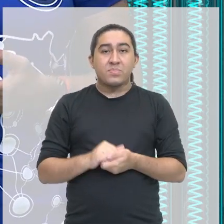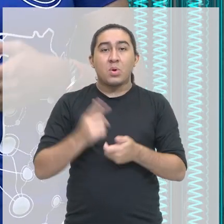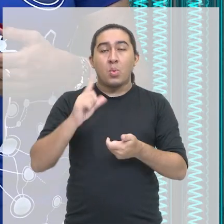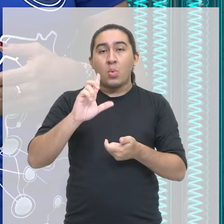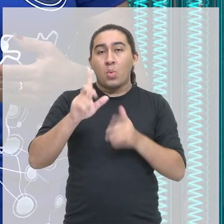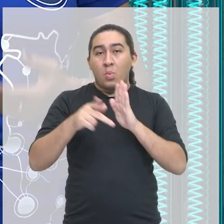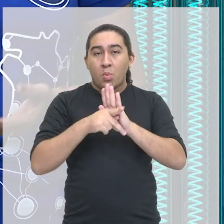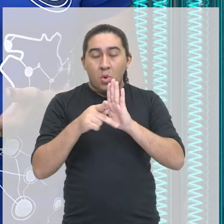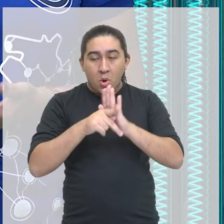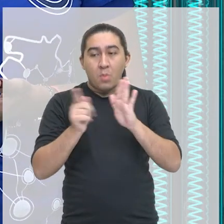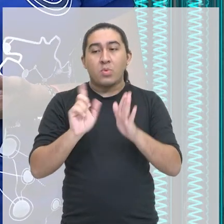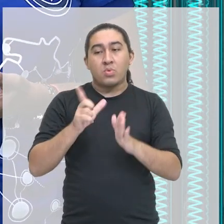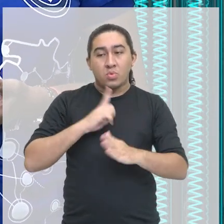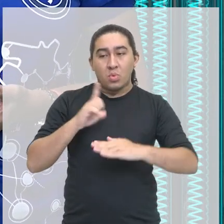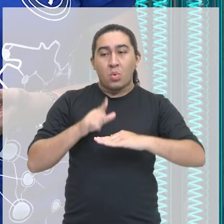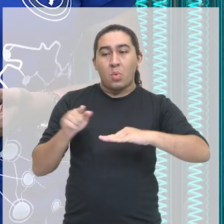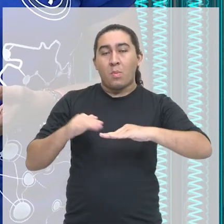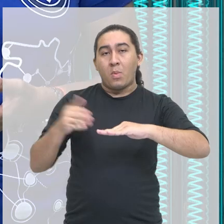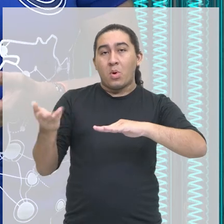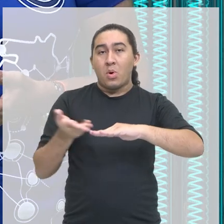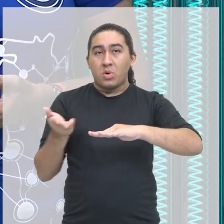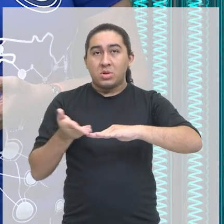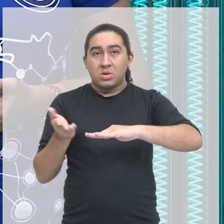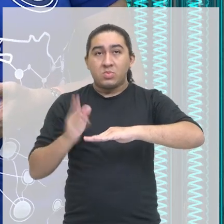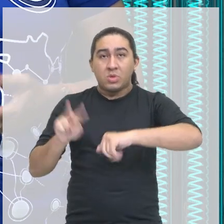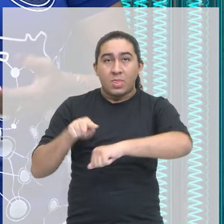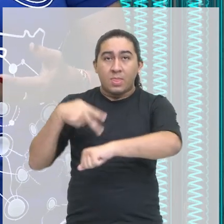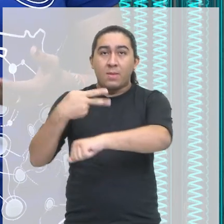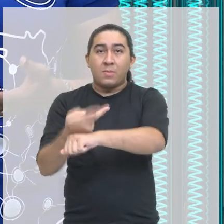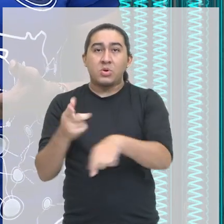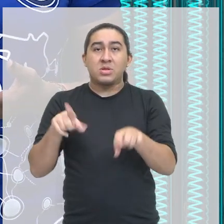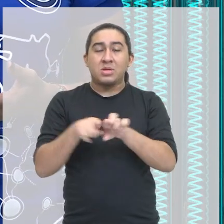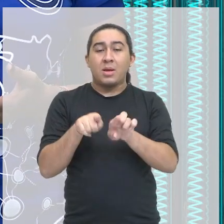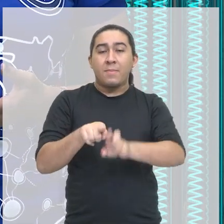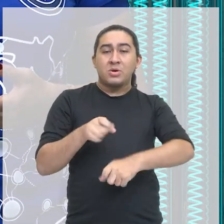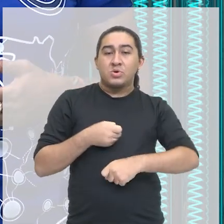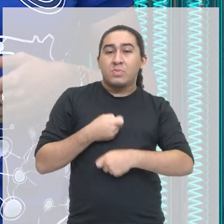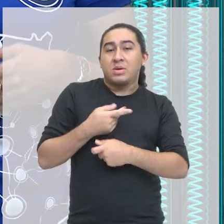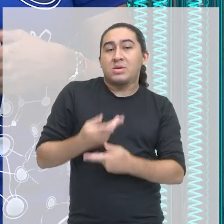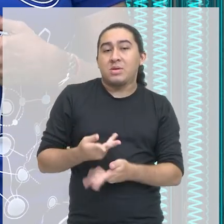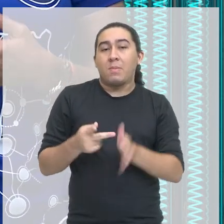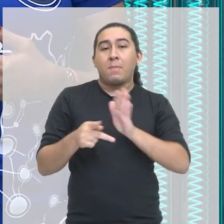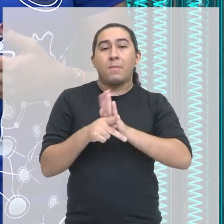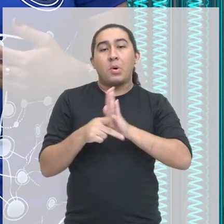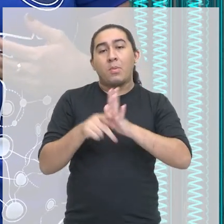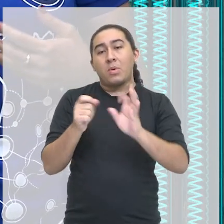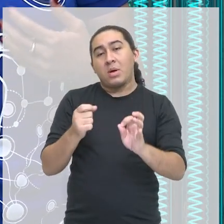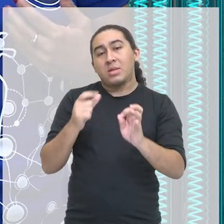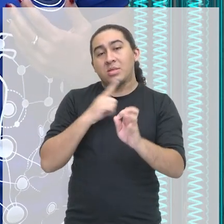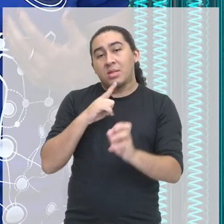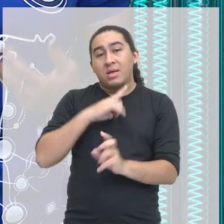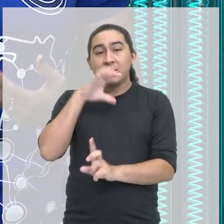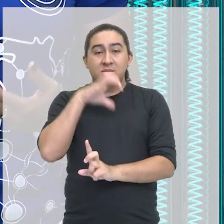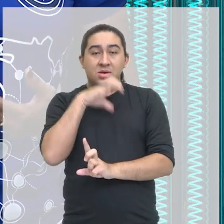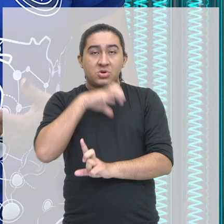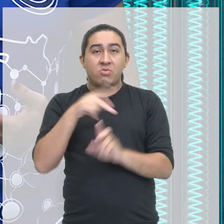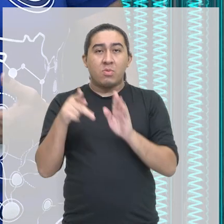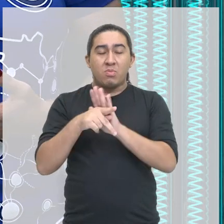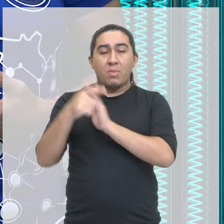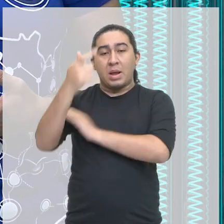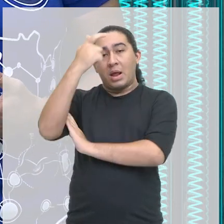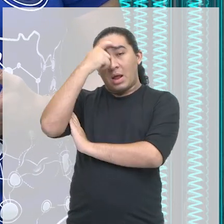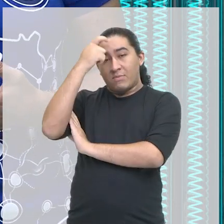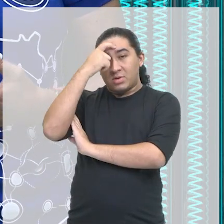pós-modernismo, apresentando expressões e técnicas artísticas inovadoras que incentivam a